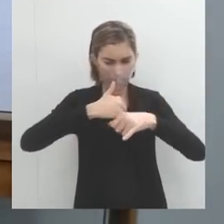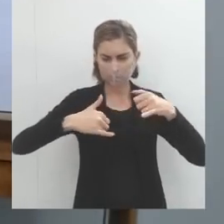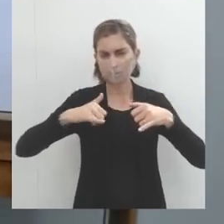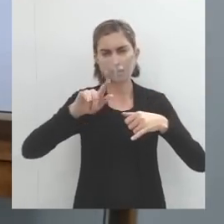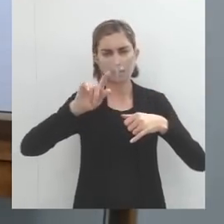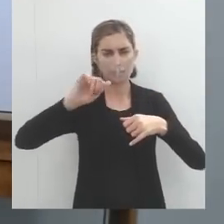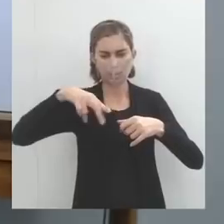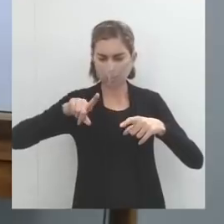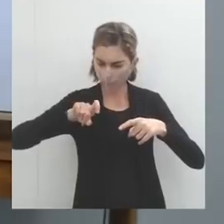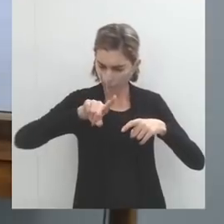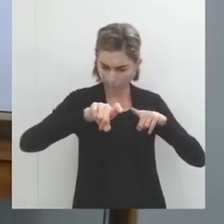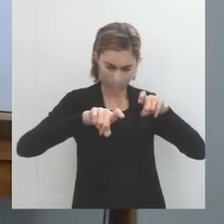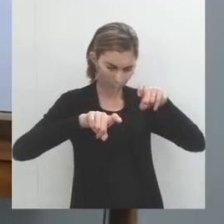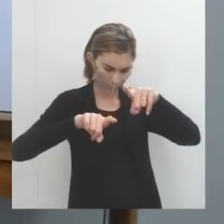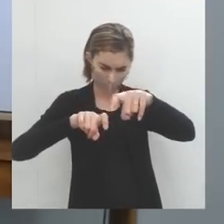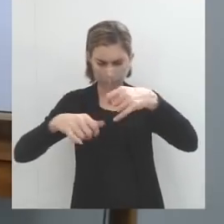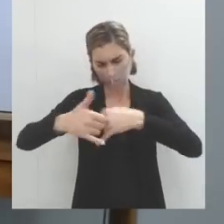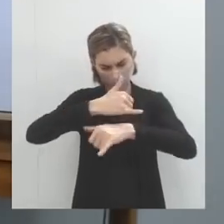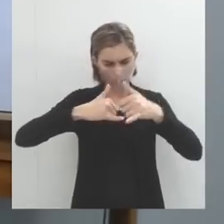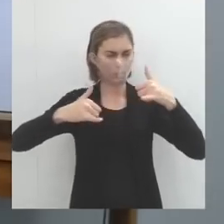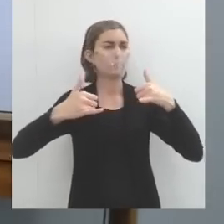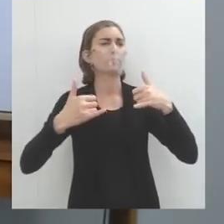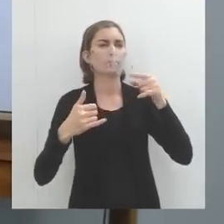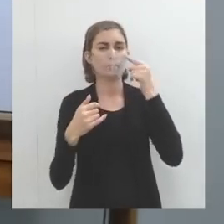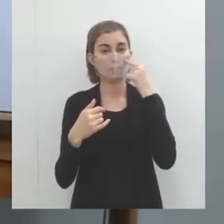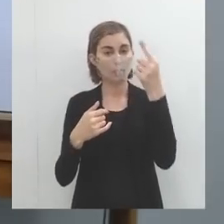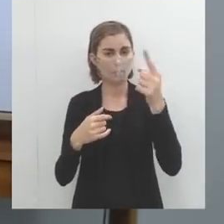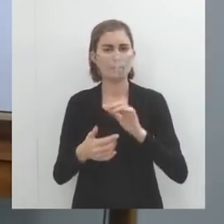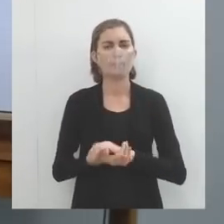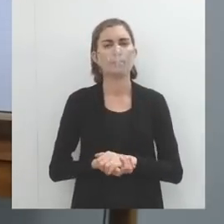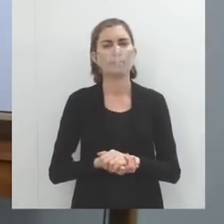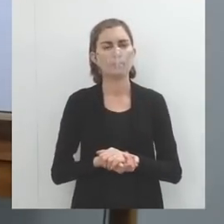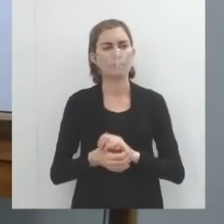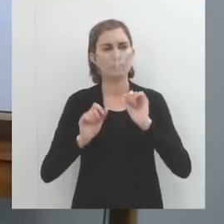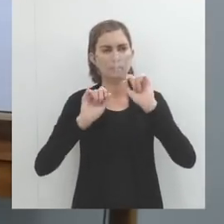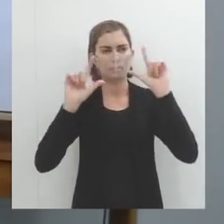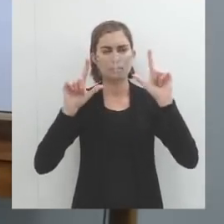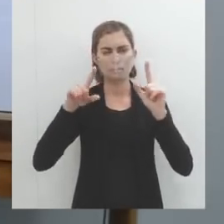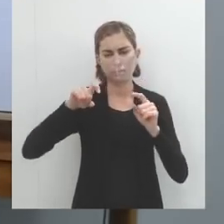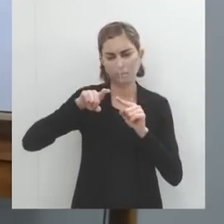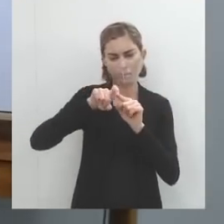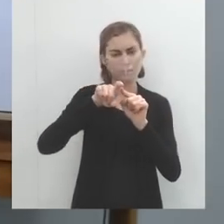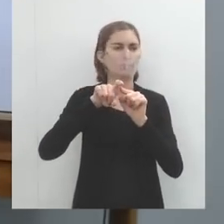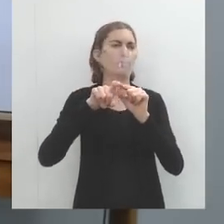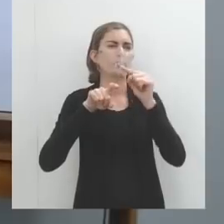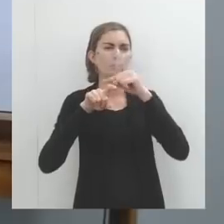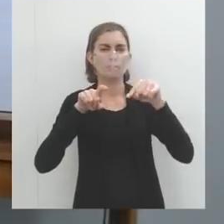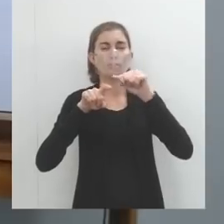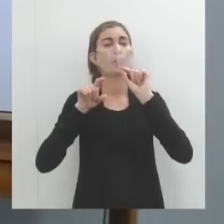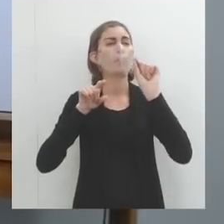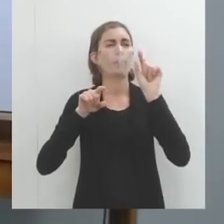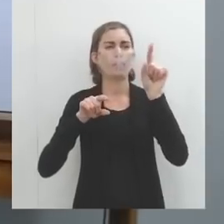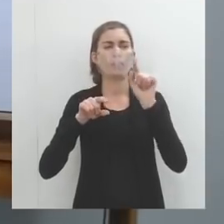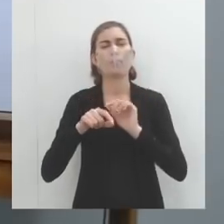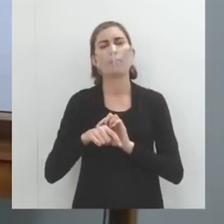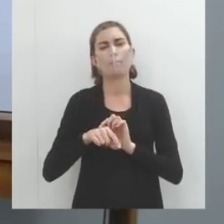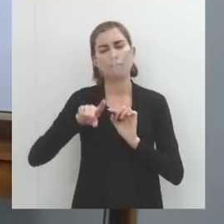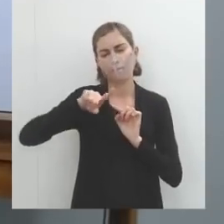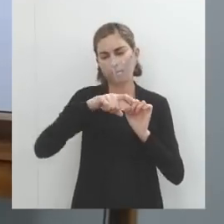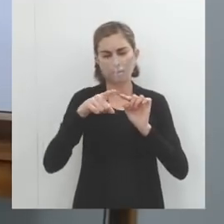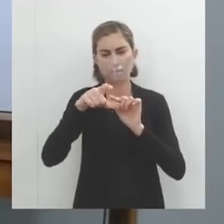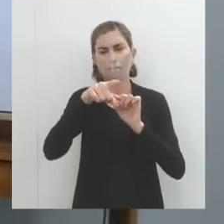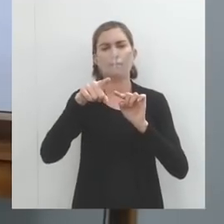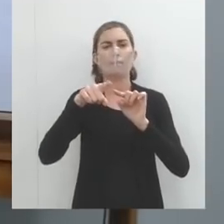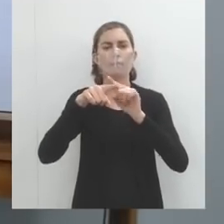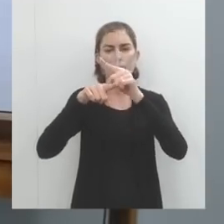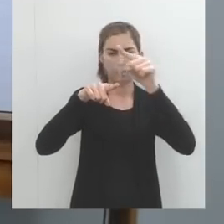gameta, lembra que tu vai ter o espermatozoidezinho aqui, ó, tu tem o espermatozoidezinho, aí aqui, ó, tu vai